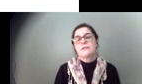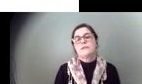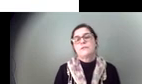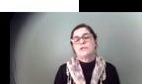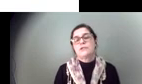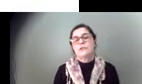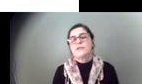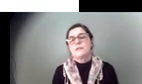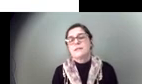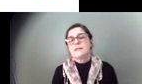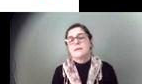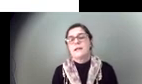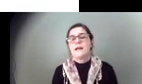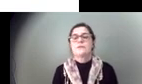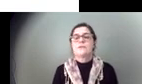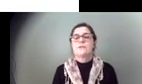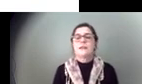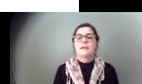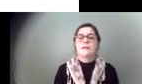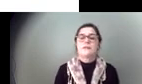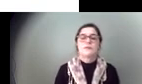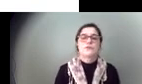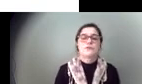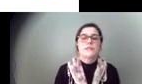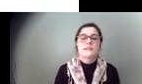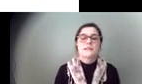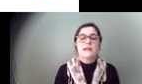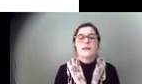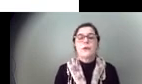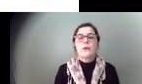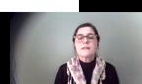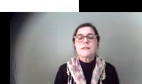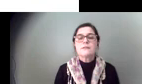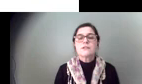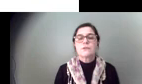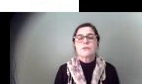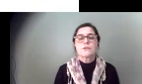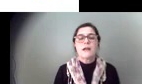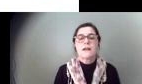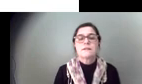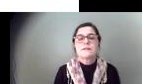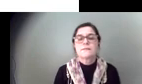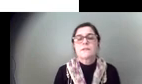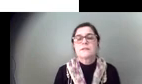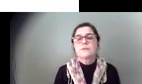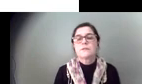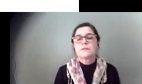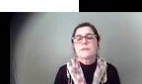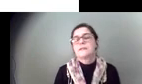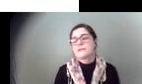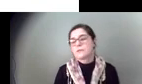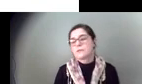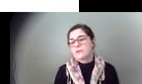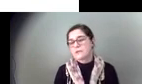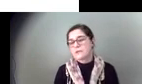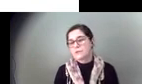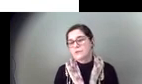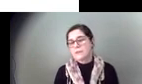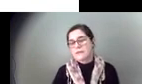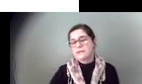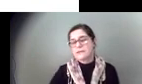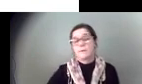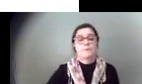esse panorama geral dos temas trabalhados, né, e da estrutura utilizada, quais são as dificuldades que estão presentes nesse contexto